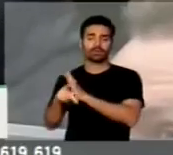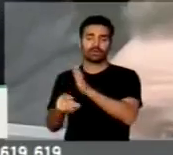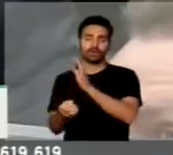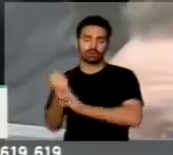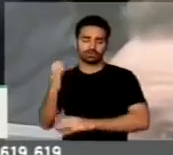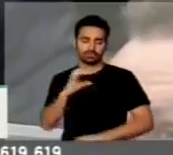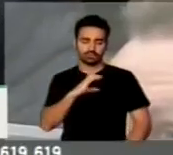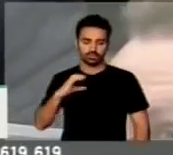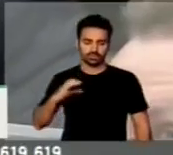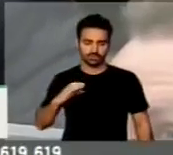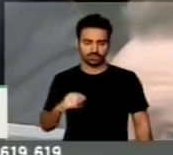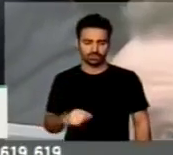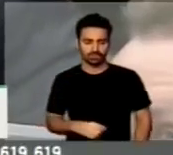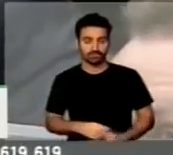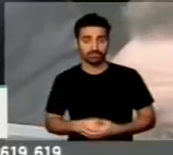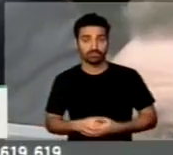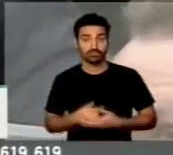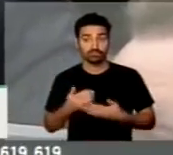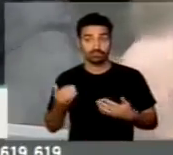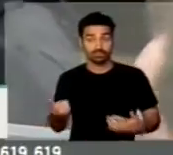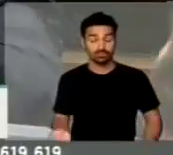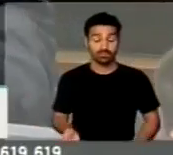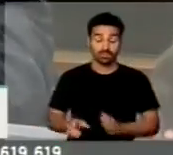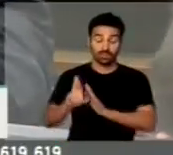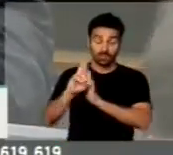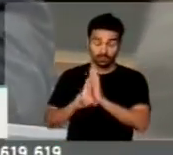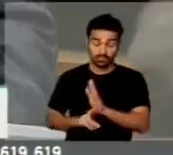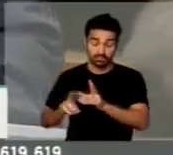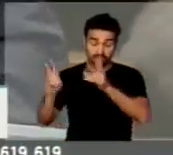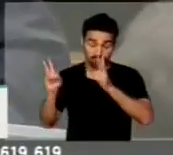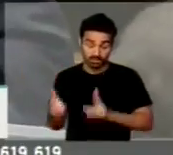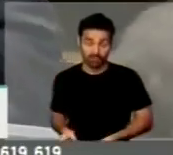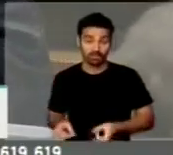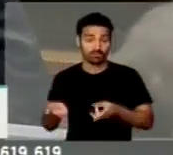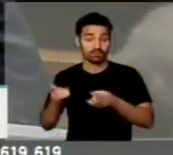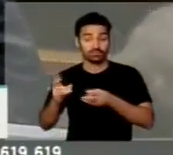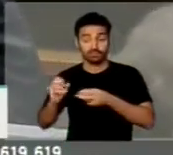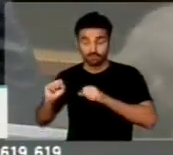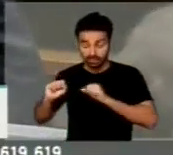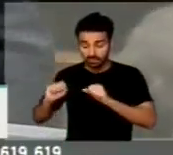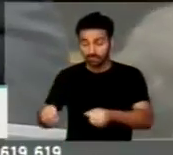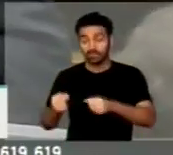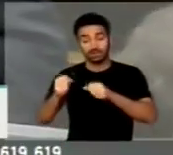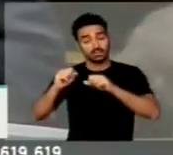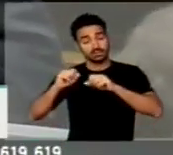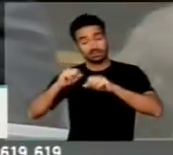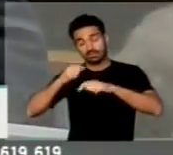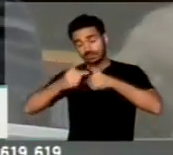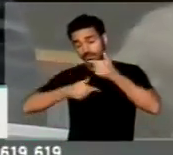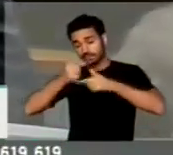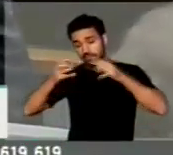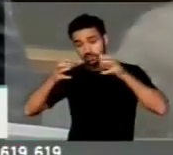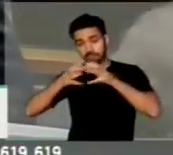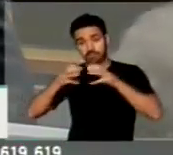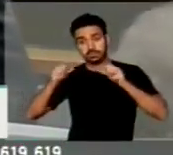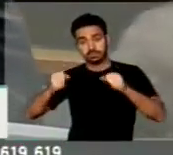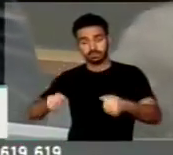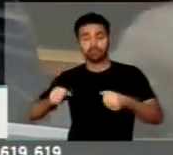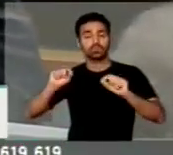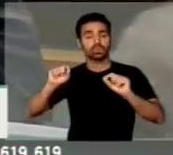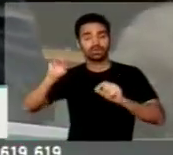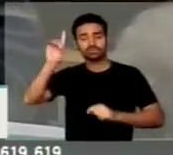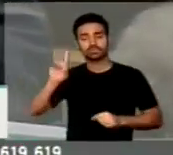comissão. Nobre relator, por maior que seja o esforço da defesa, eu respeito, eu volto a dizer, o direito de